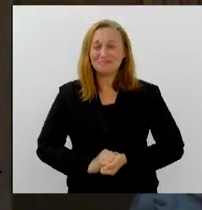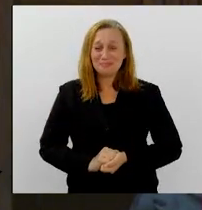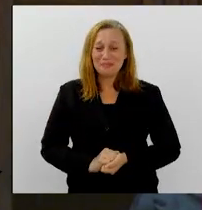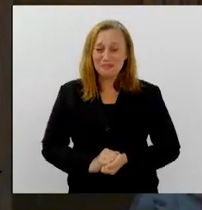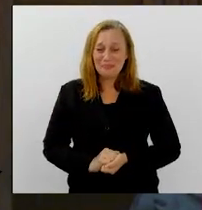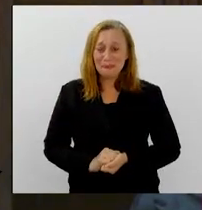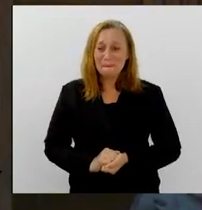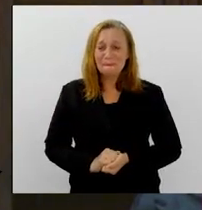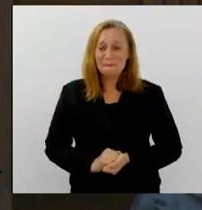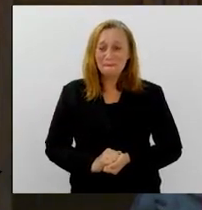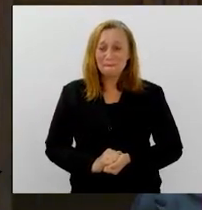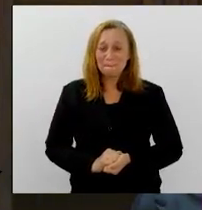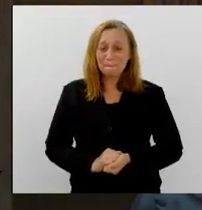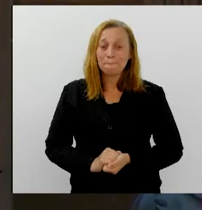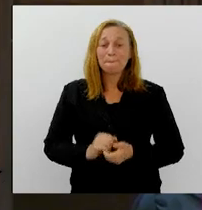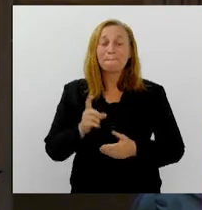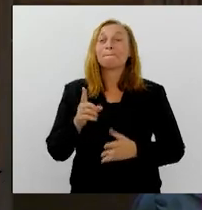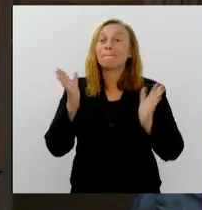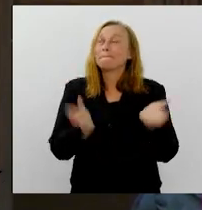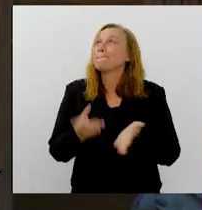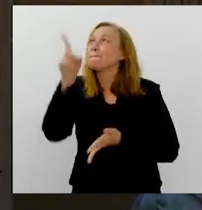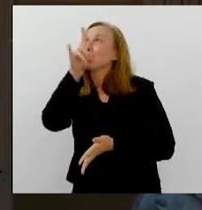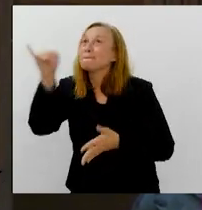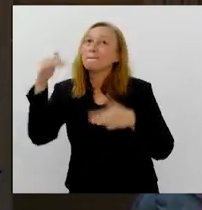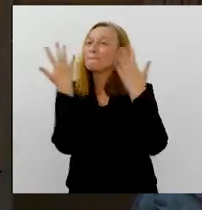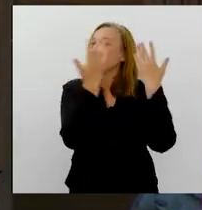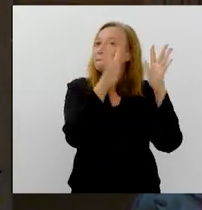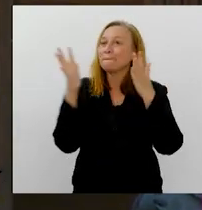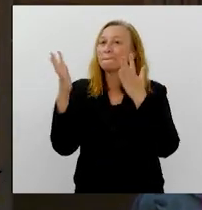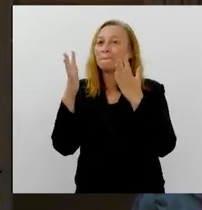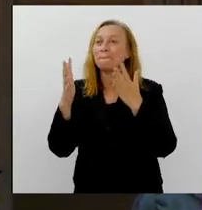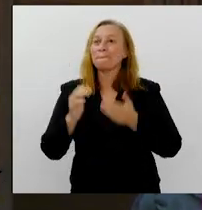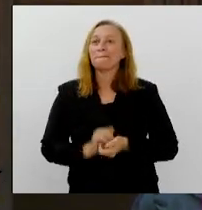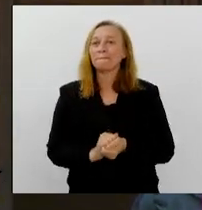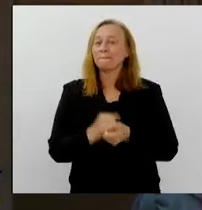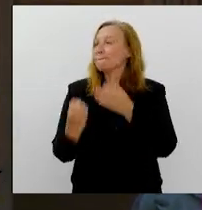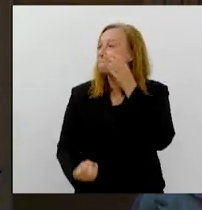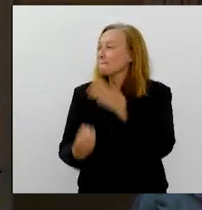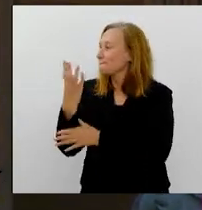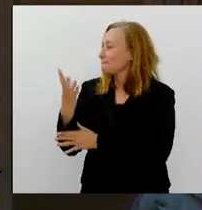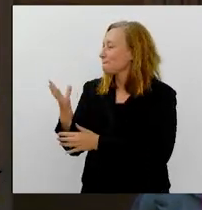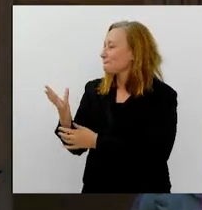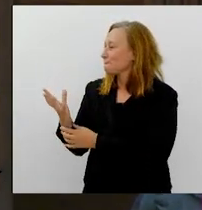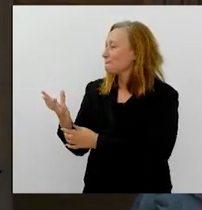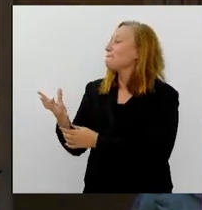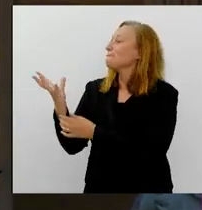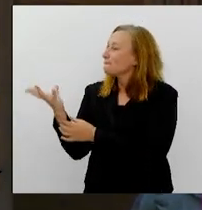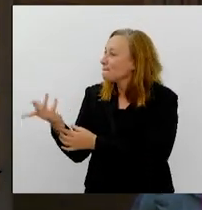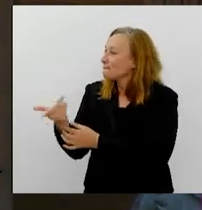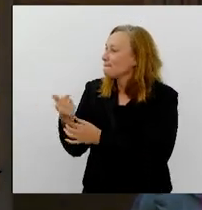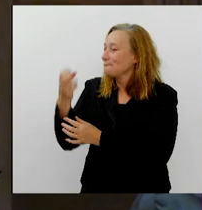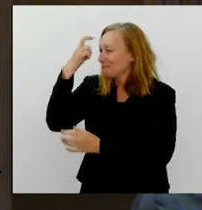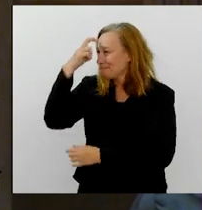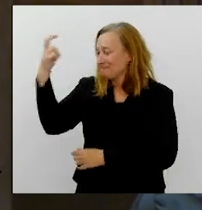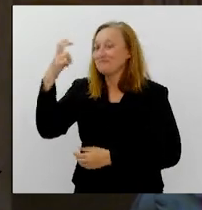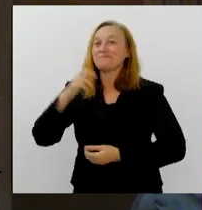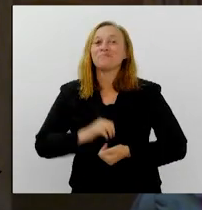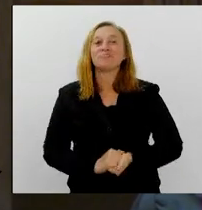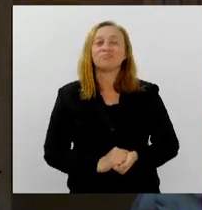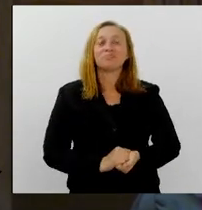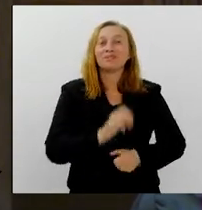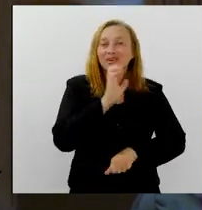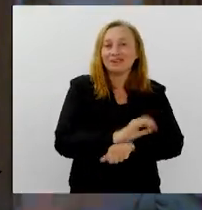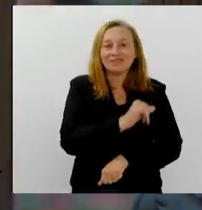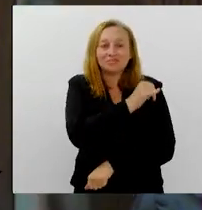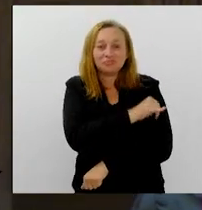hoje, né, Verônica, é dia de celebrar os fazedores e fazedoras. fazedoras de cultura do estado do Rio